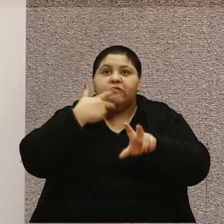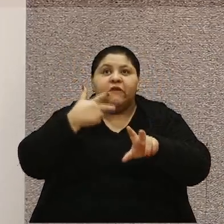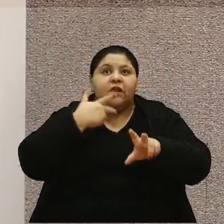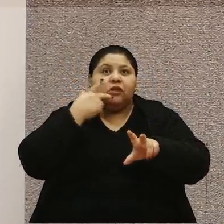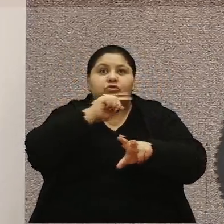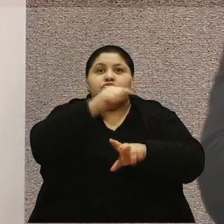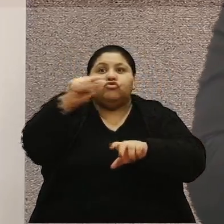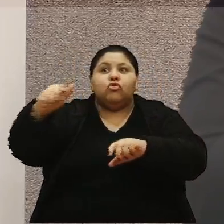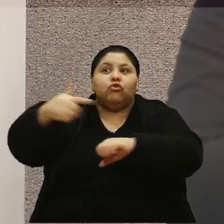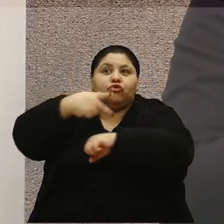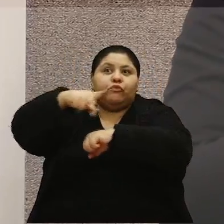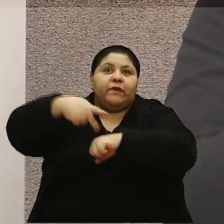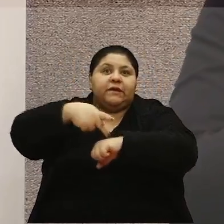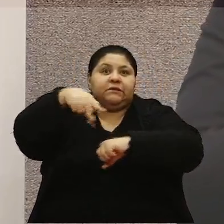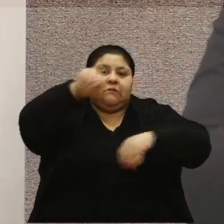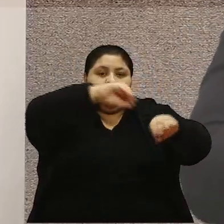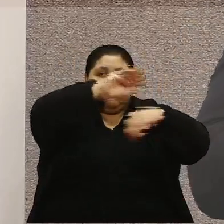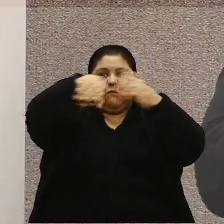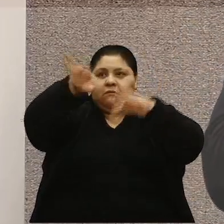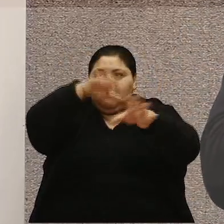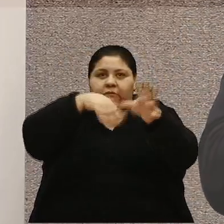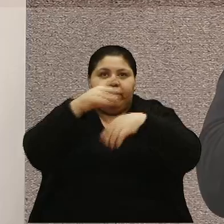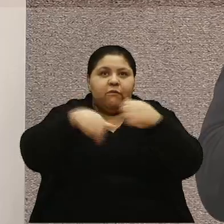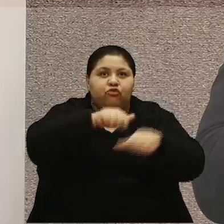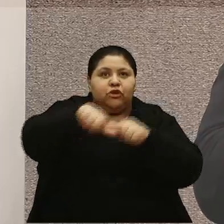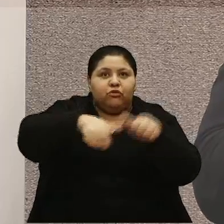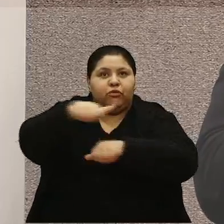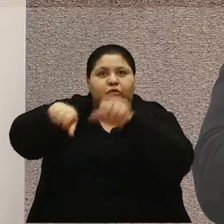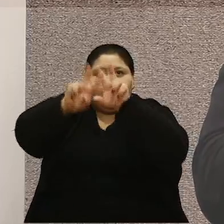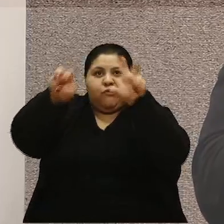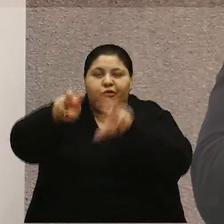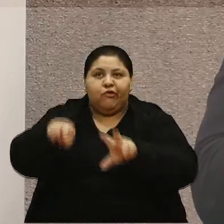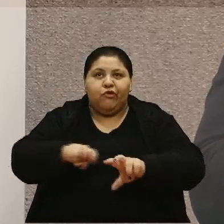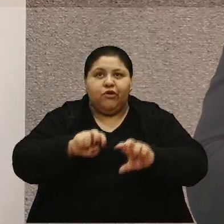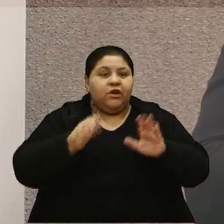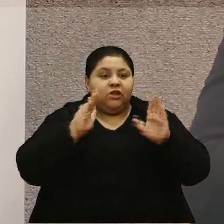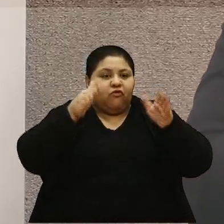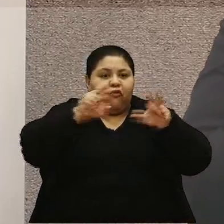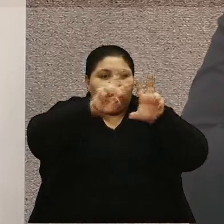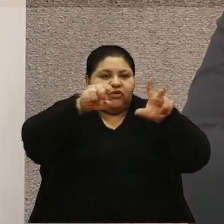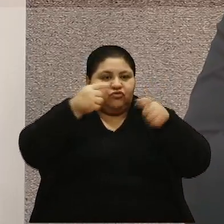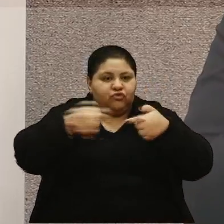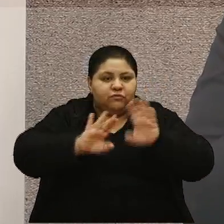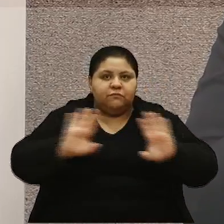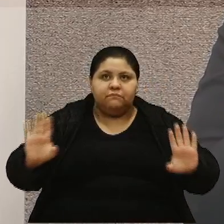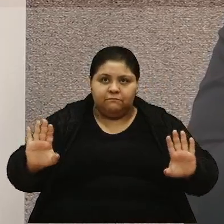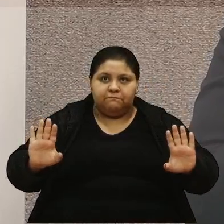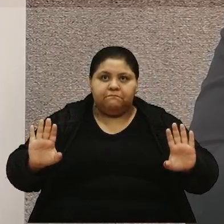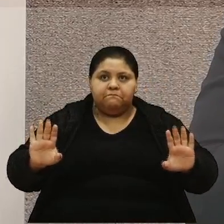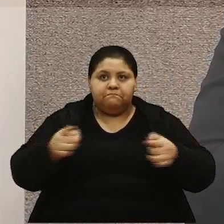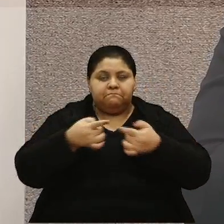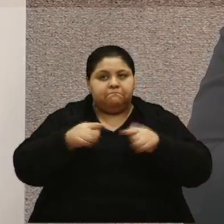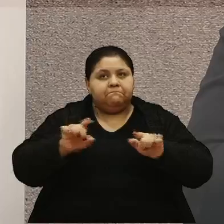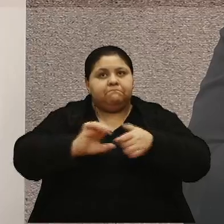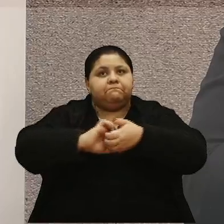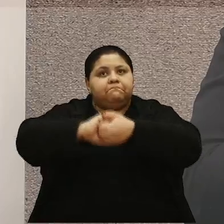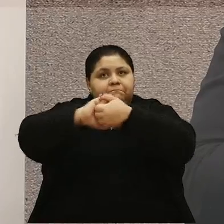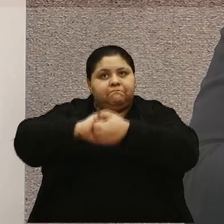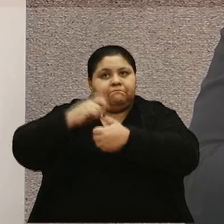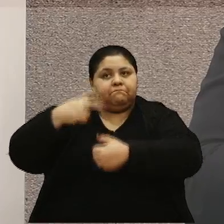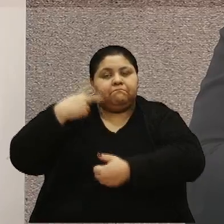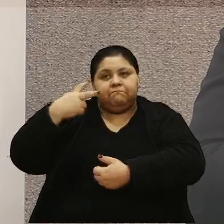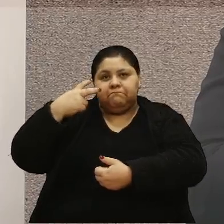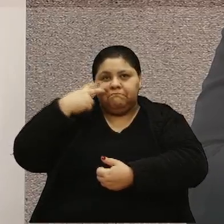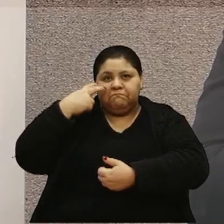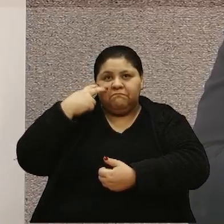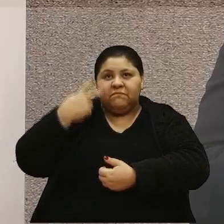porque o assunto vai divagando, e o assunto que está em debate não se debate muitas vezes. Mas meus cumprimentos ao senhor vereador Sandro Fantinel, porque